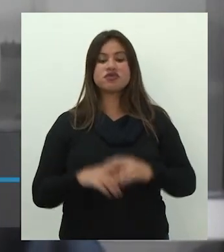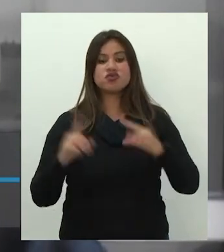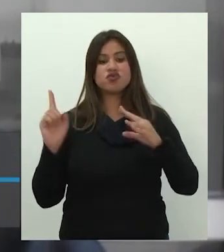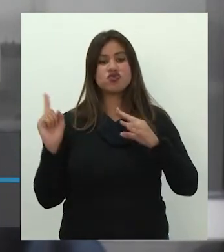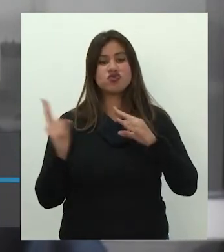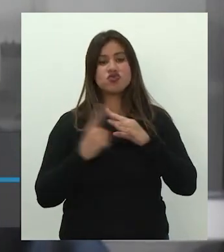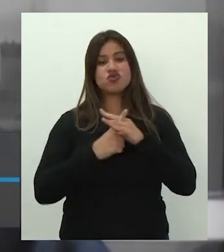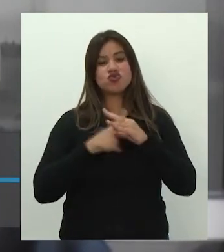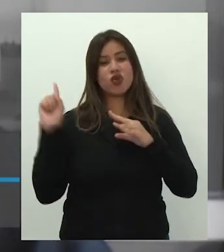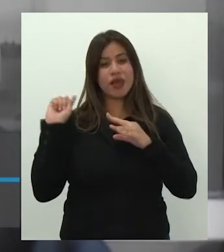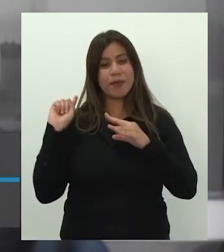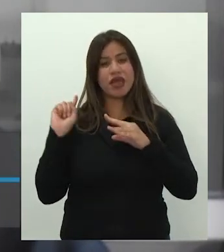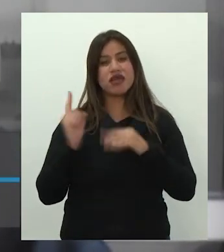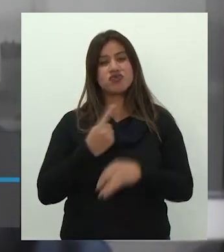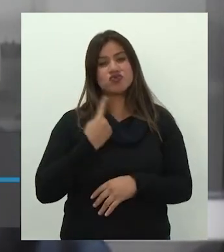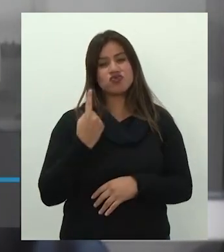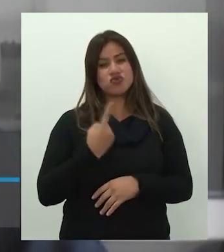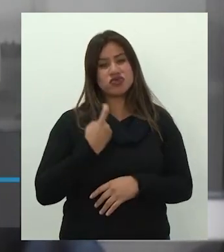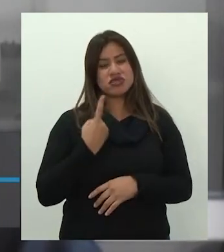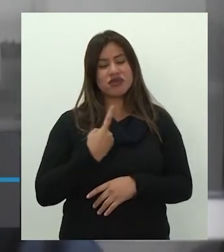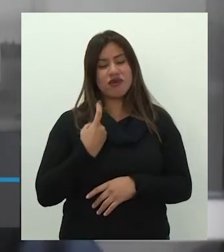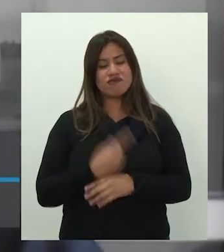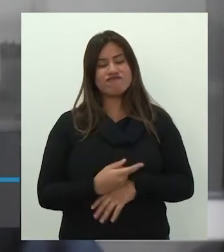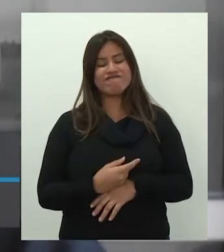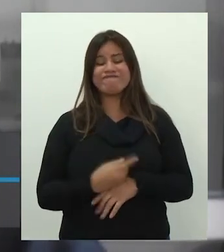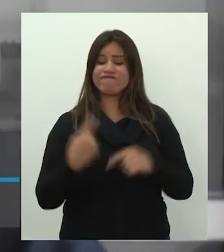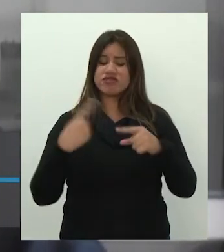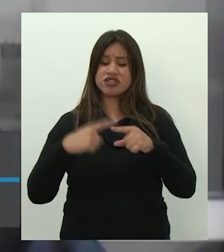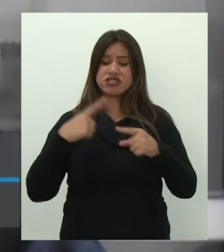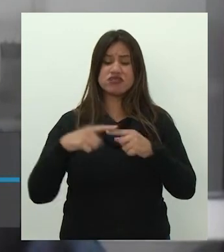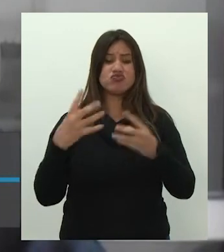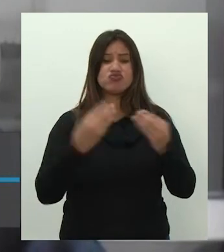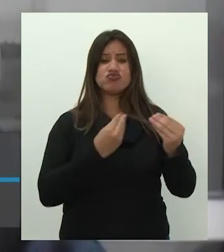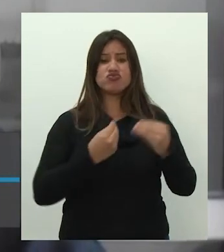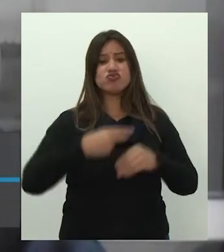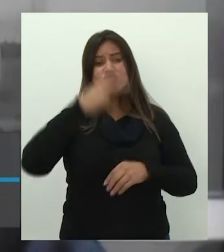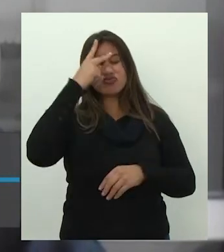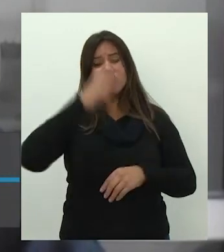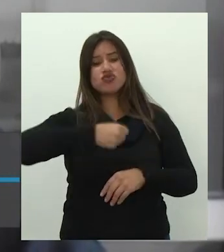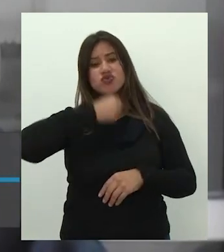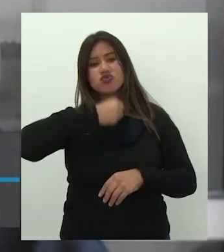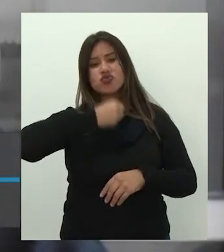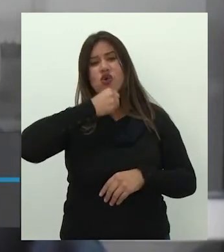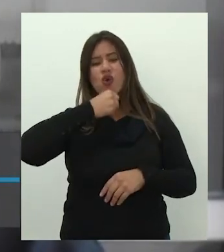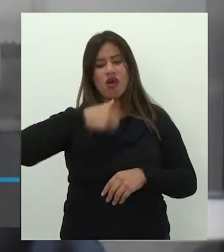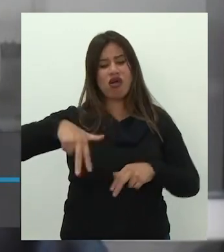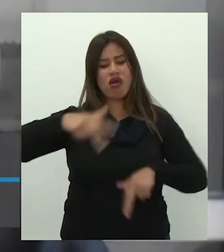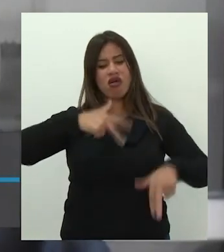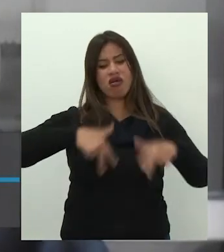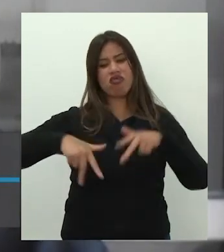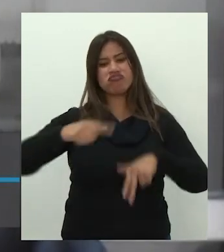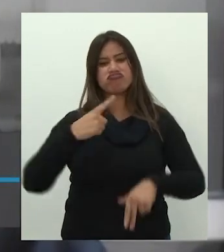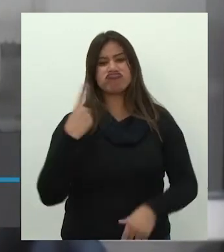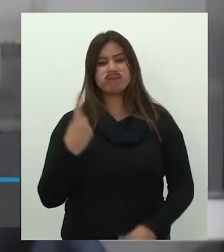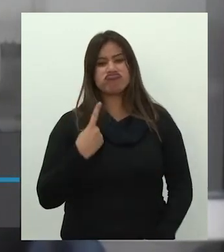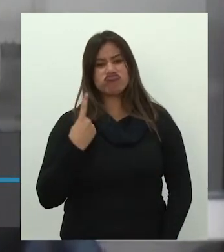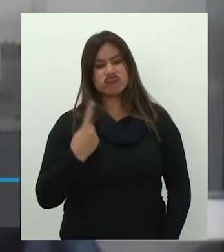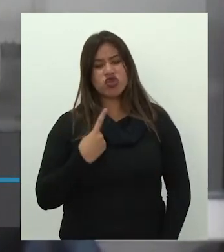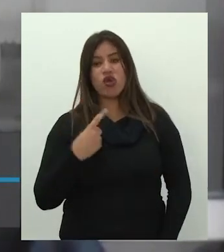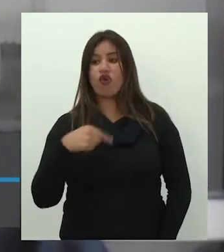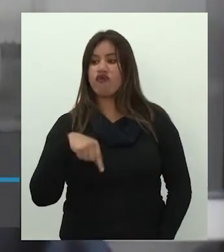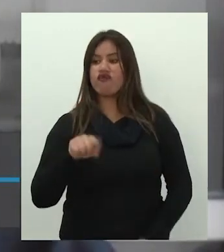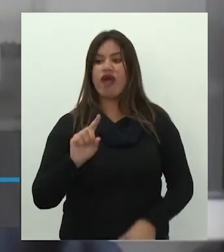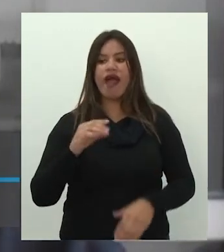solidão, porque ela nota um número grande de pessoas idosas, muitas vezes andando sozinhos na rua, ou quando vão ao